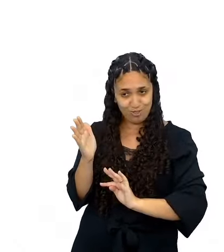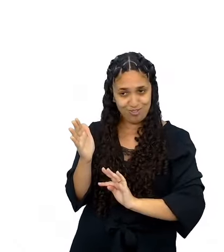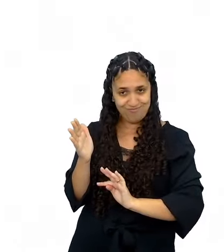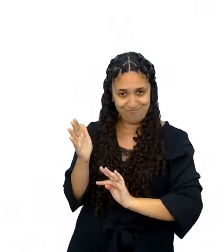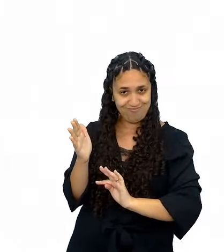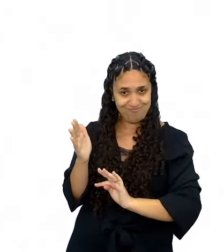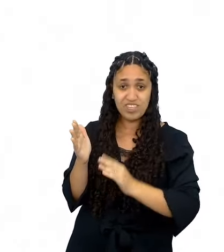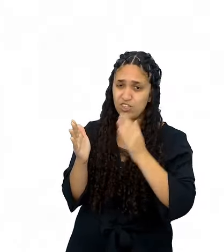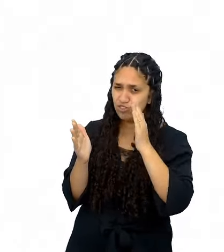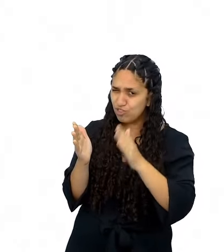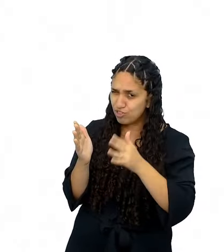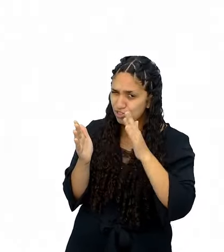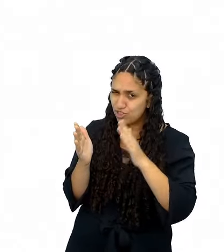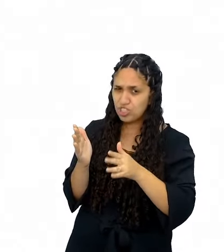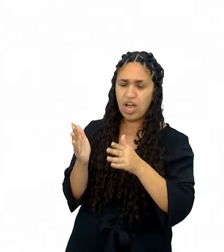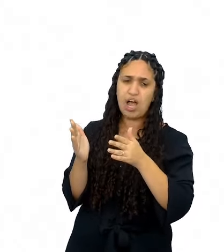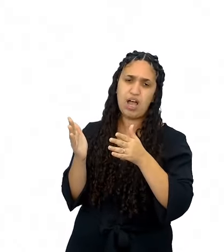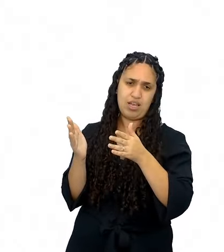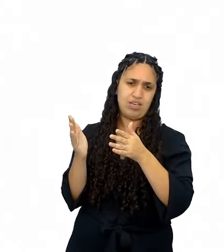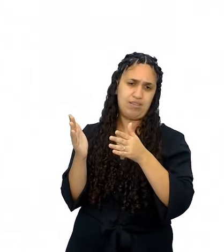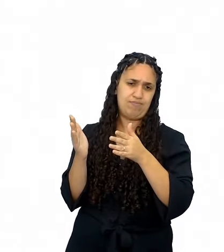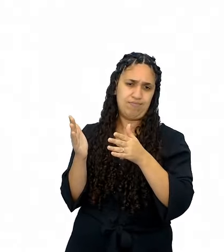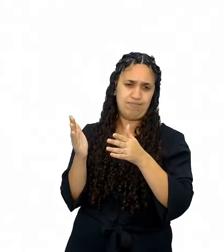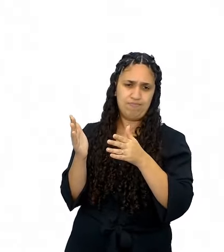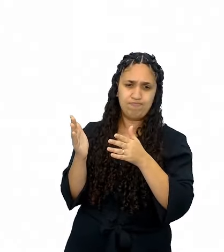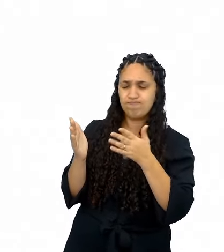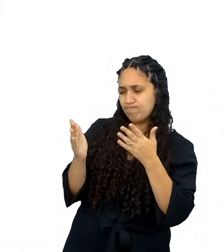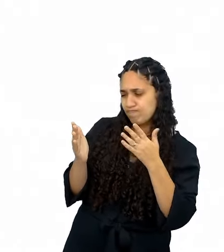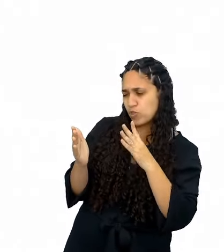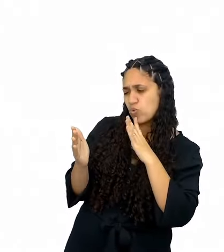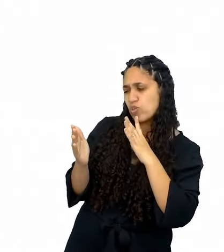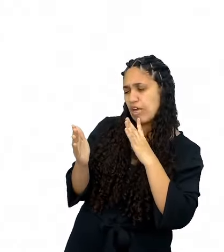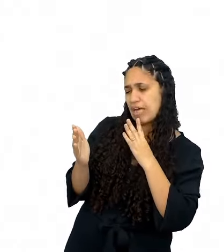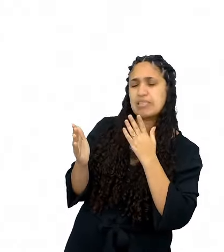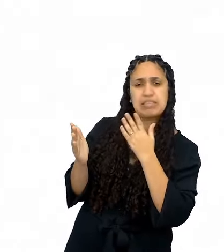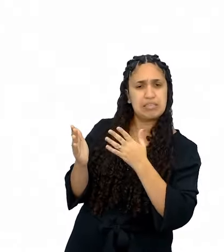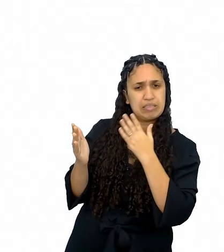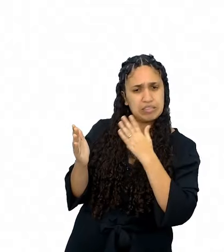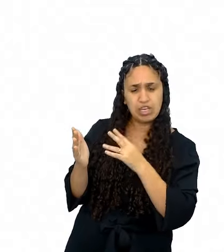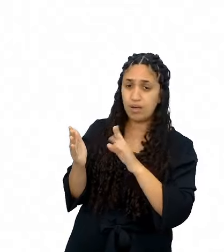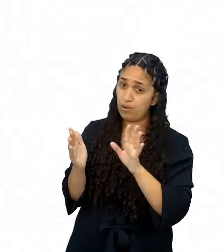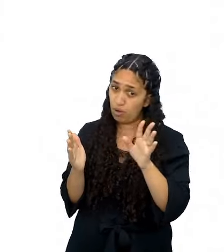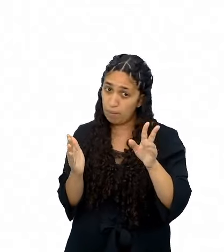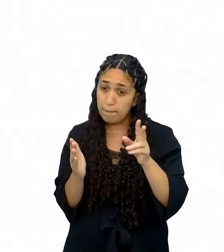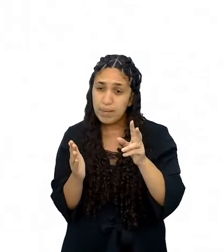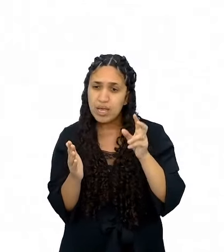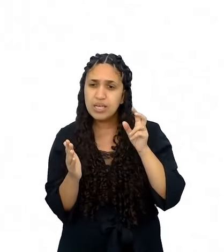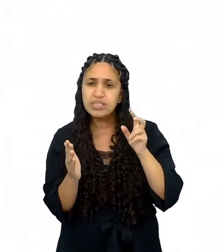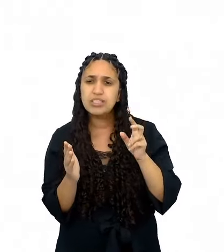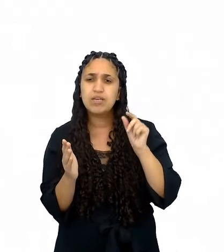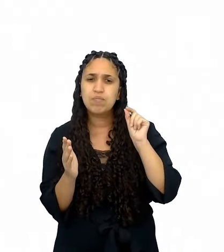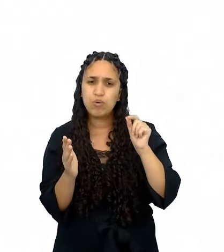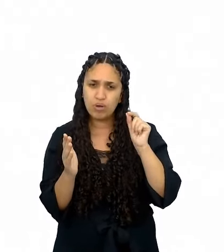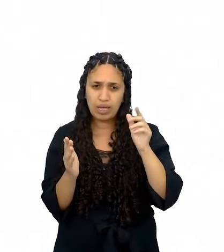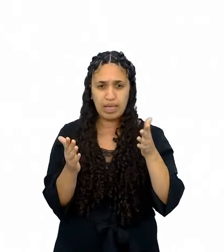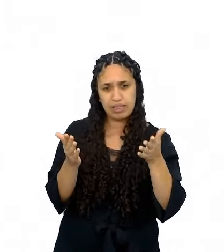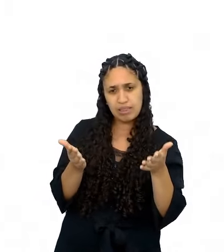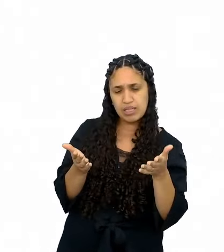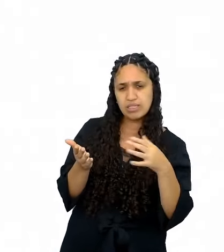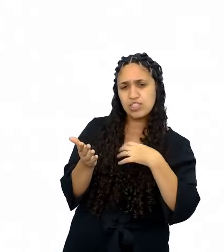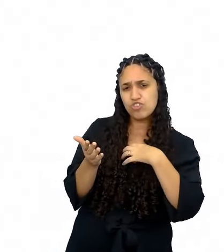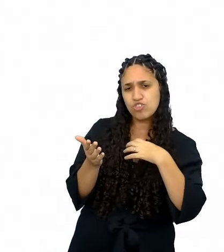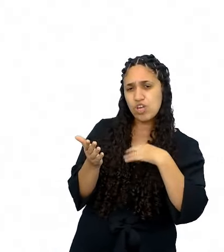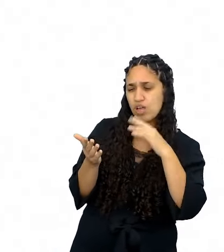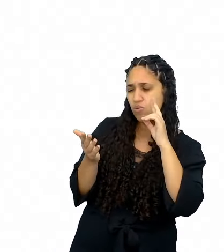Percebam como nessa modalidade leitora, ler para estudar, é importante ler mais de uma vez o texto.